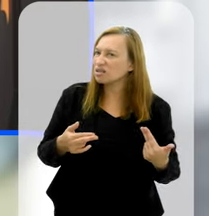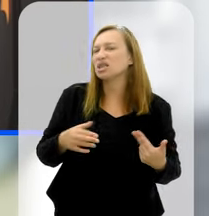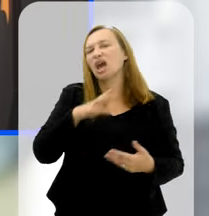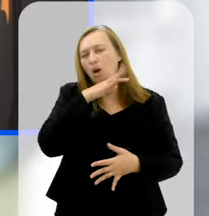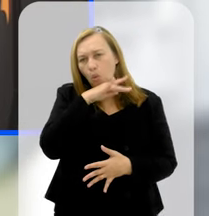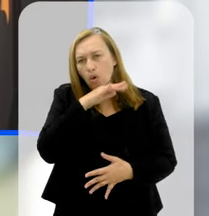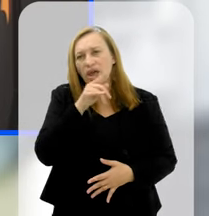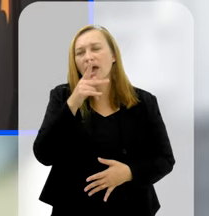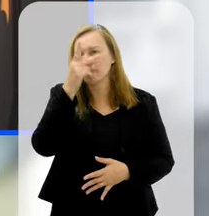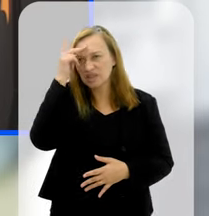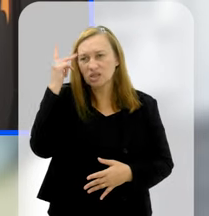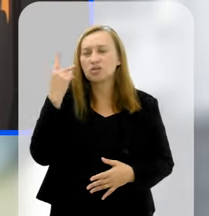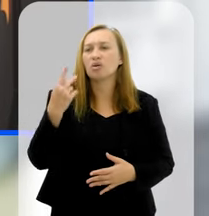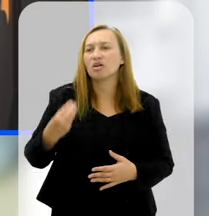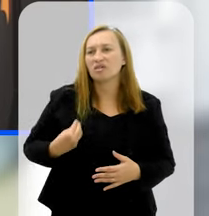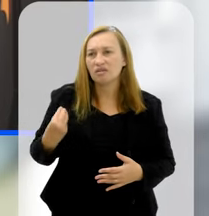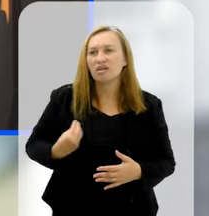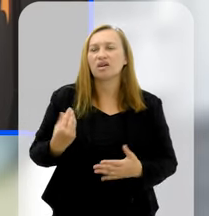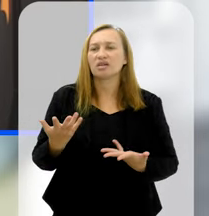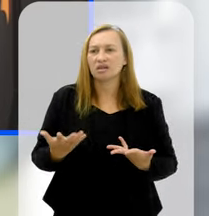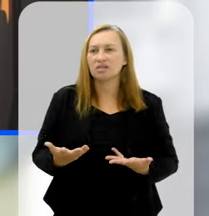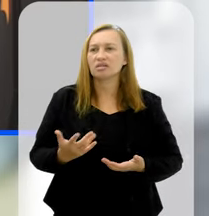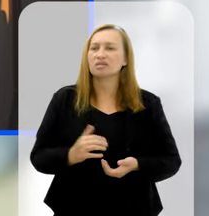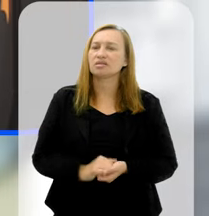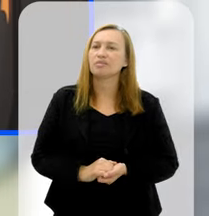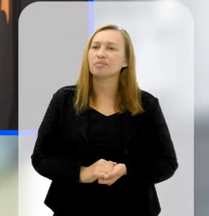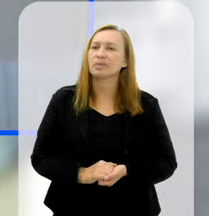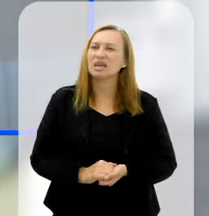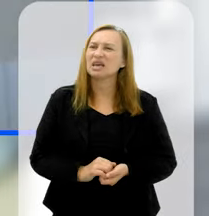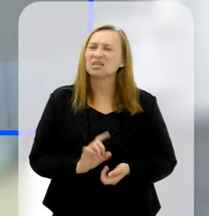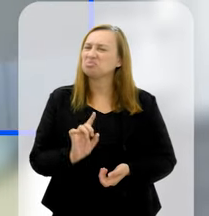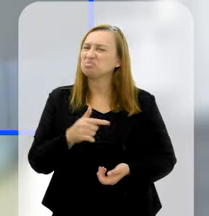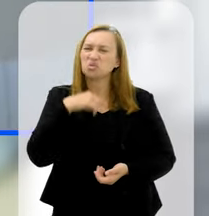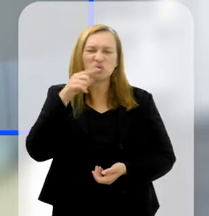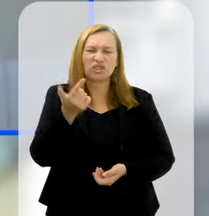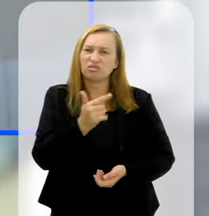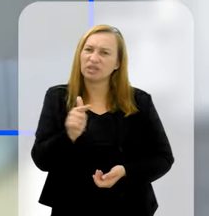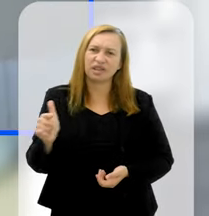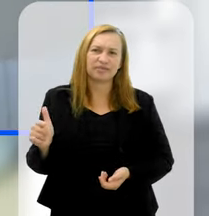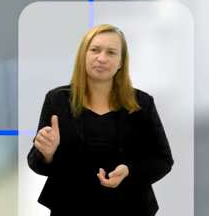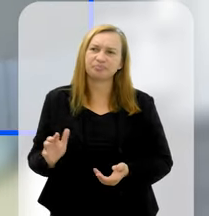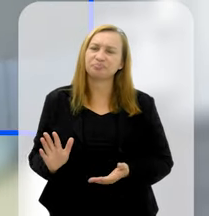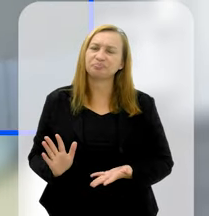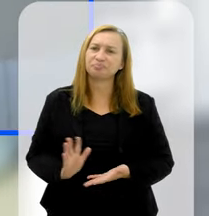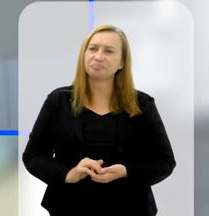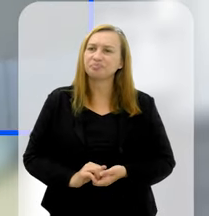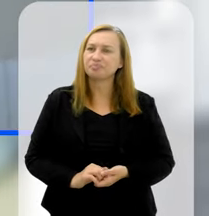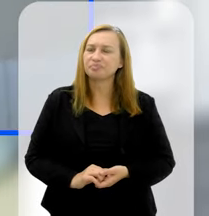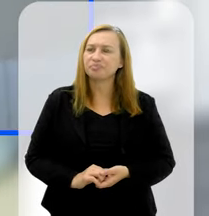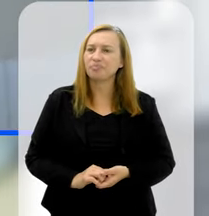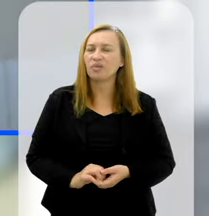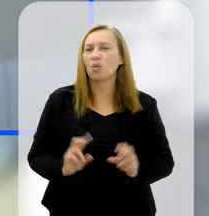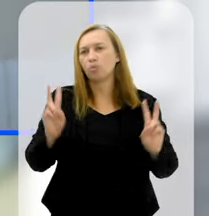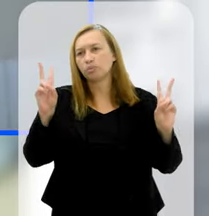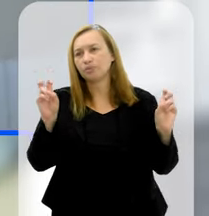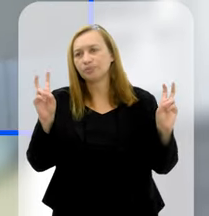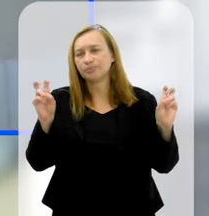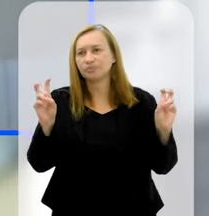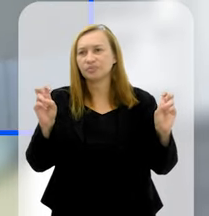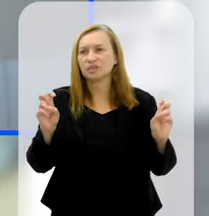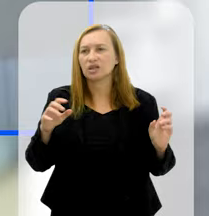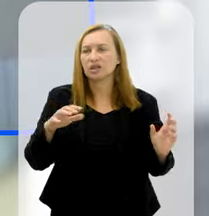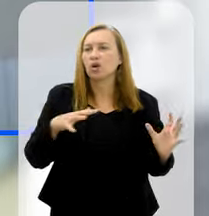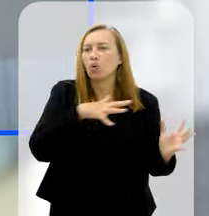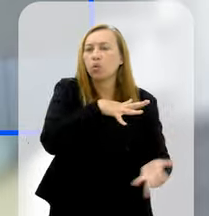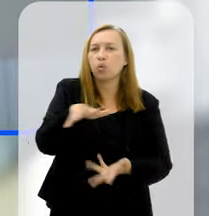muito e é muito ruim a pessoa passar por essa situação, né? Não, não tenha dúvida. Inclusive, a